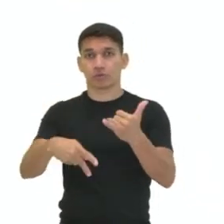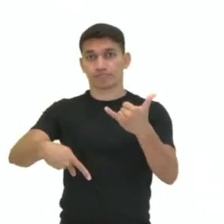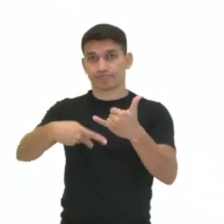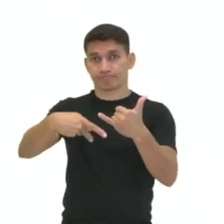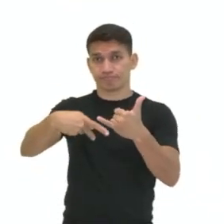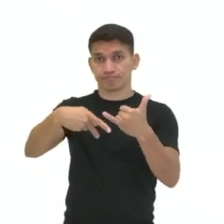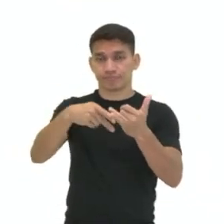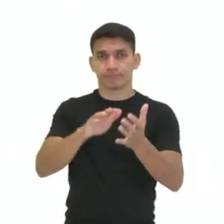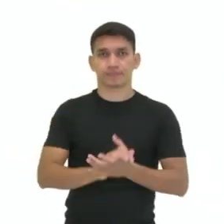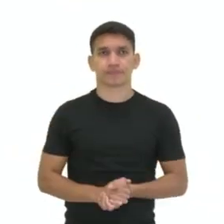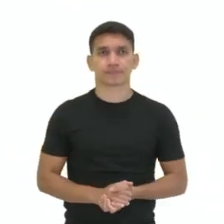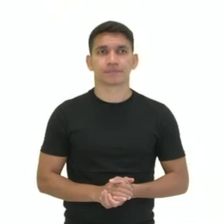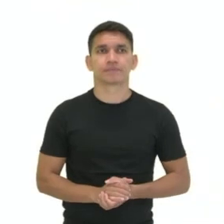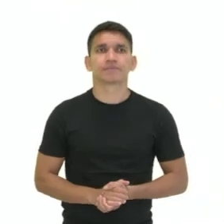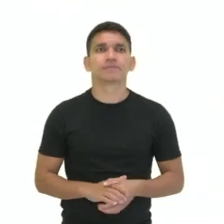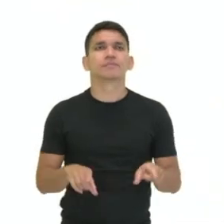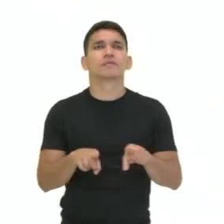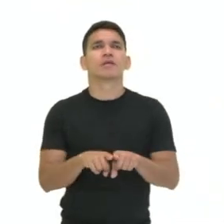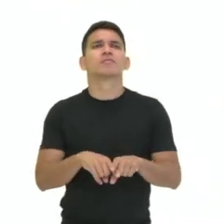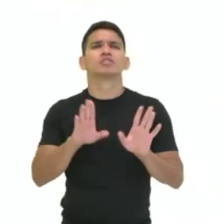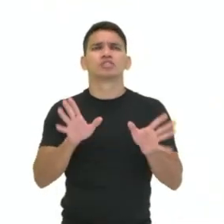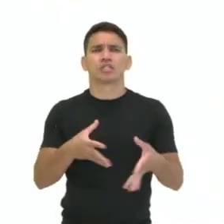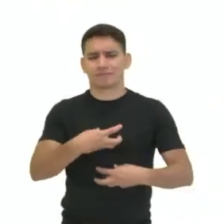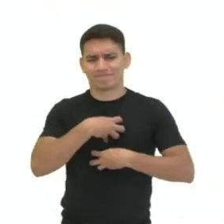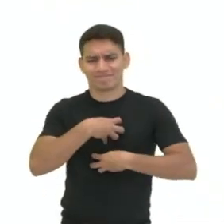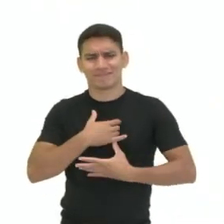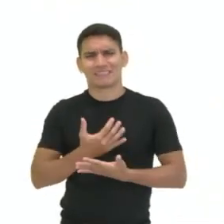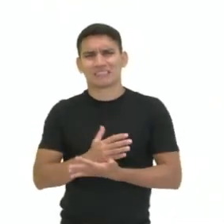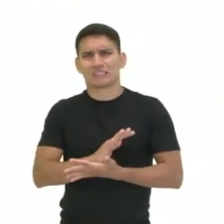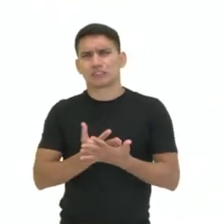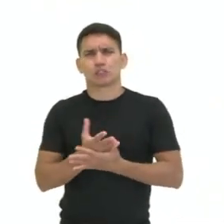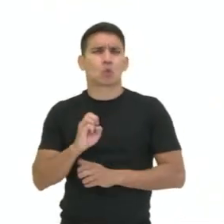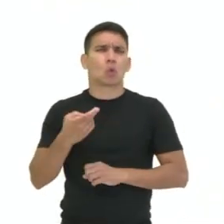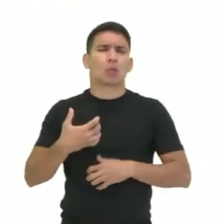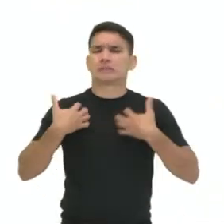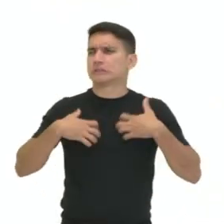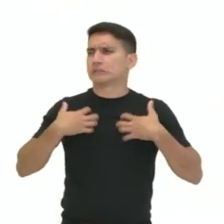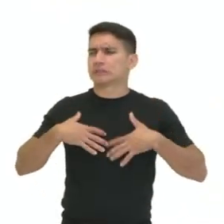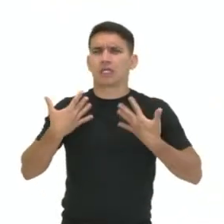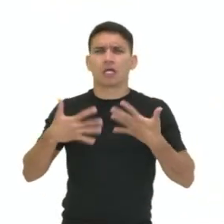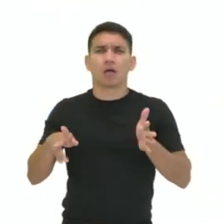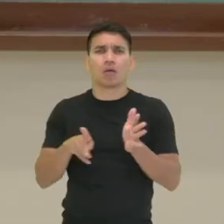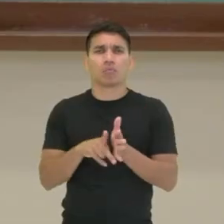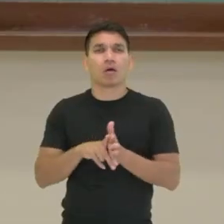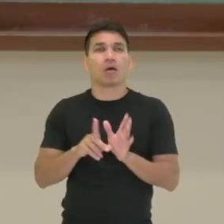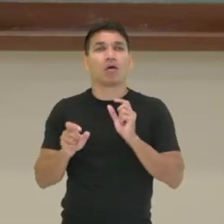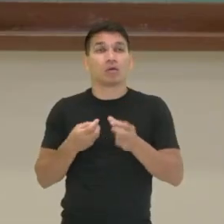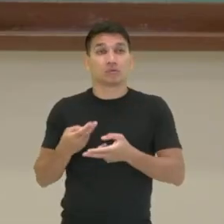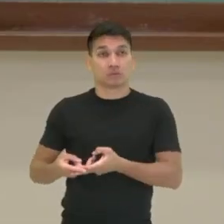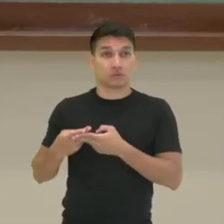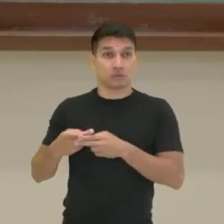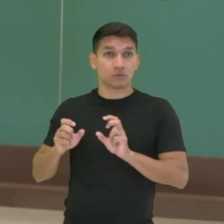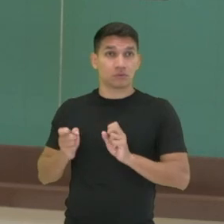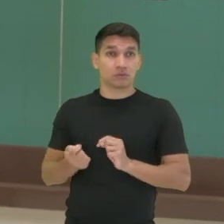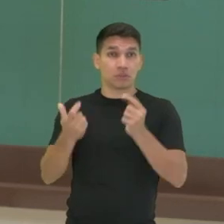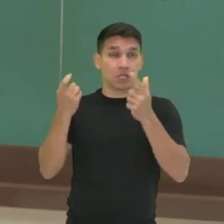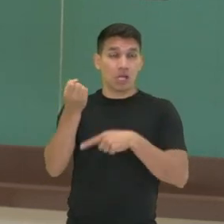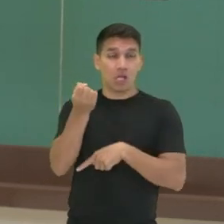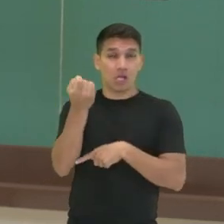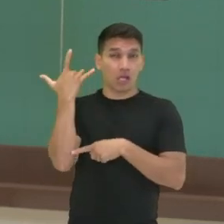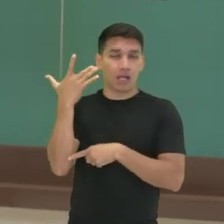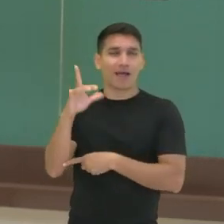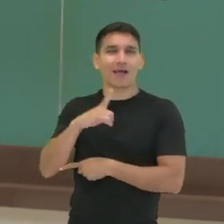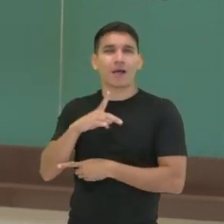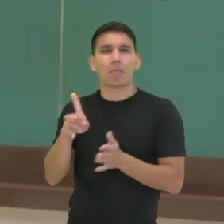predicativo. Que havia fundo de mágoa ou desespero em minha impaciência, aqui eu tenho uma substantiva que vai